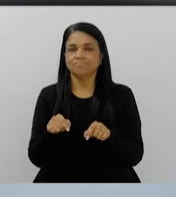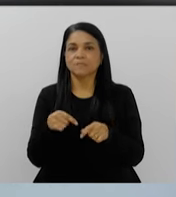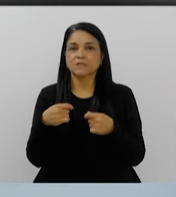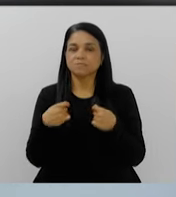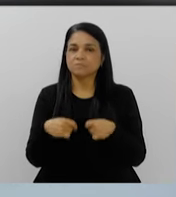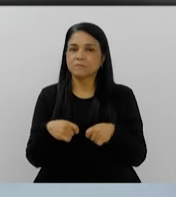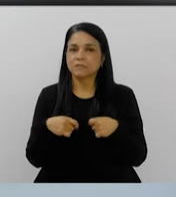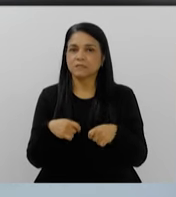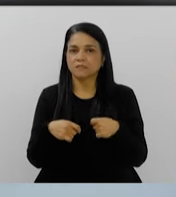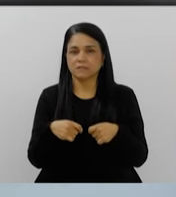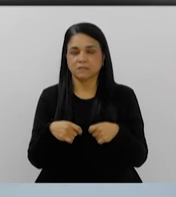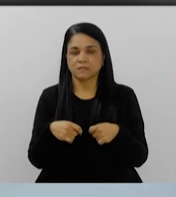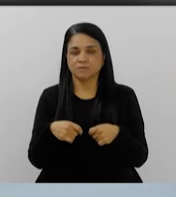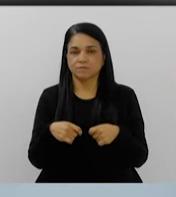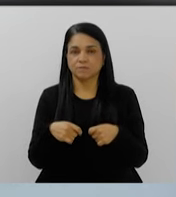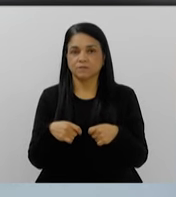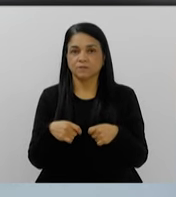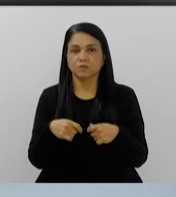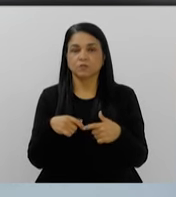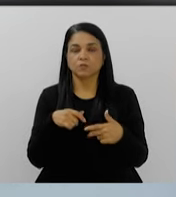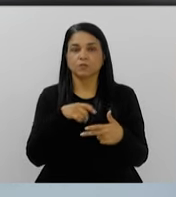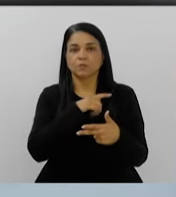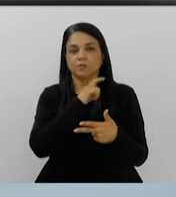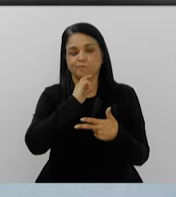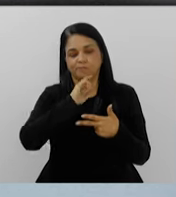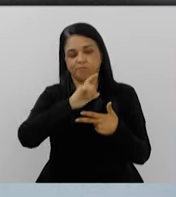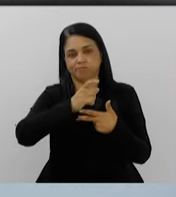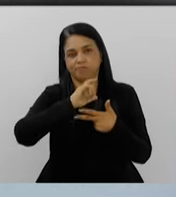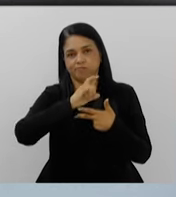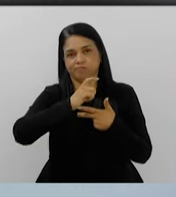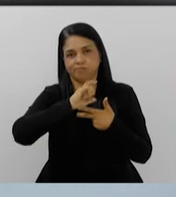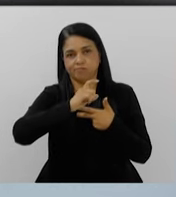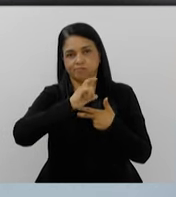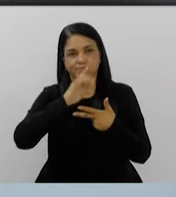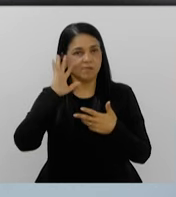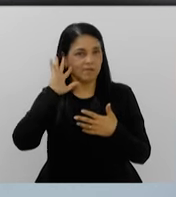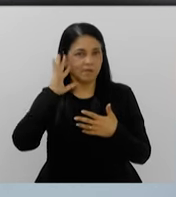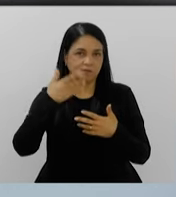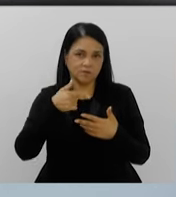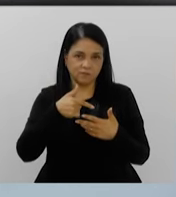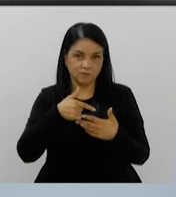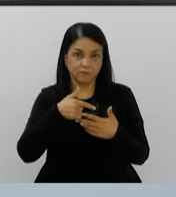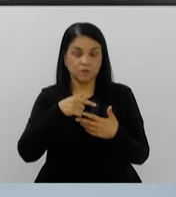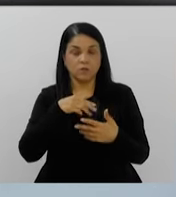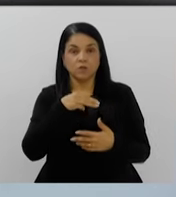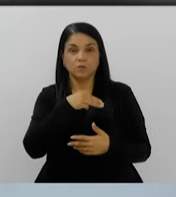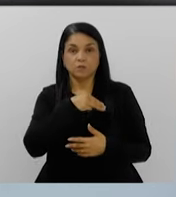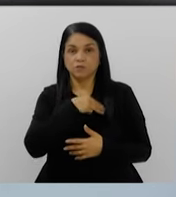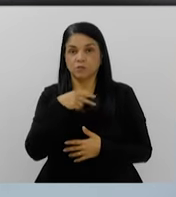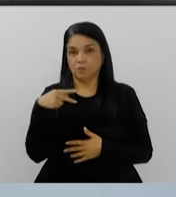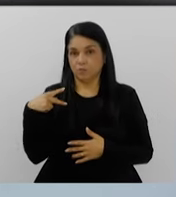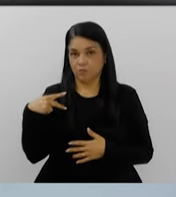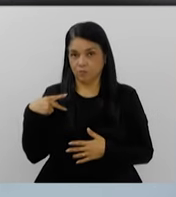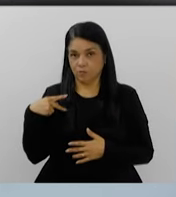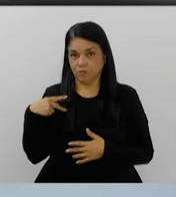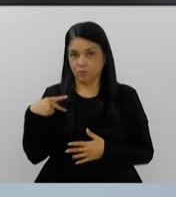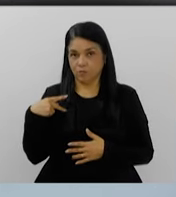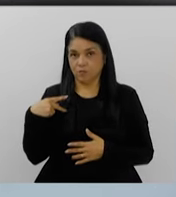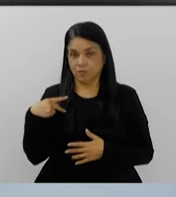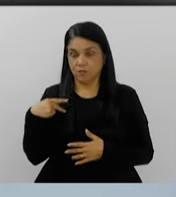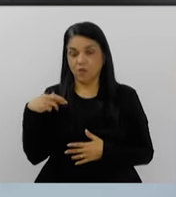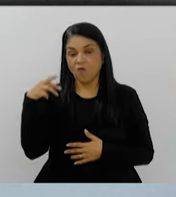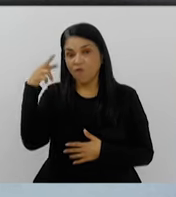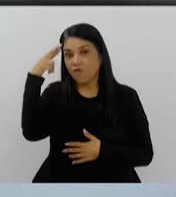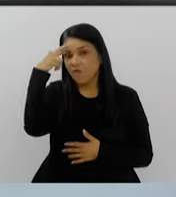que ser do Poder Executivo. Quanto ao Ministério Público, ele é o fiscal